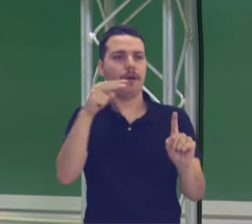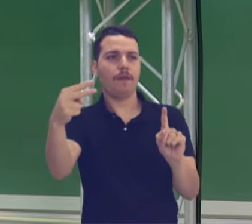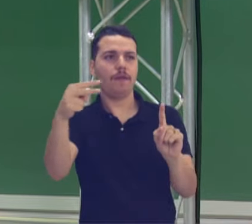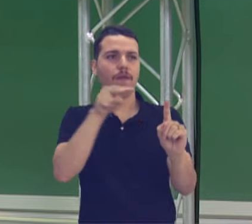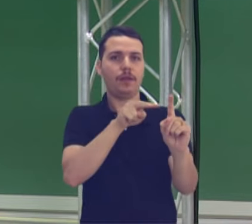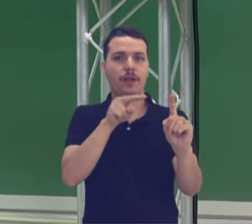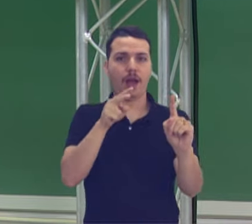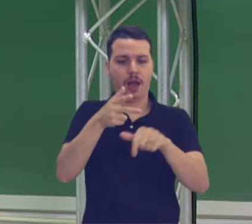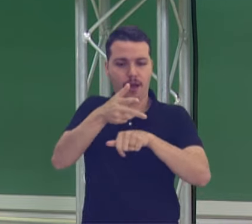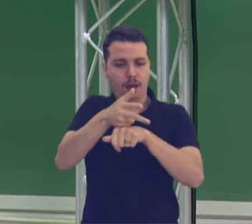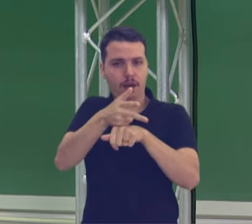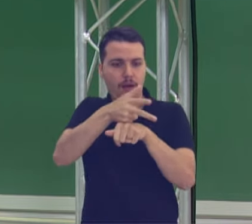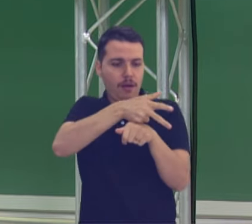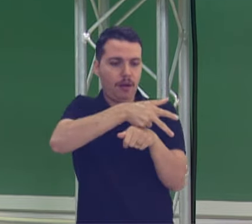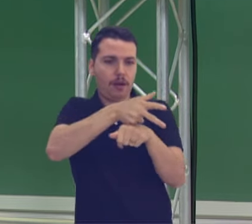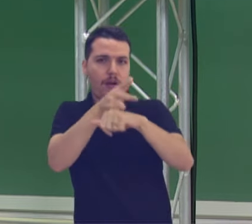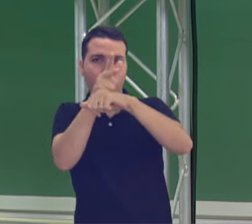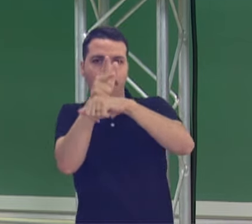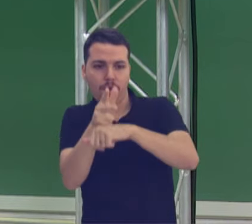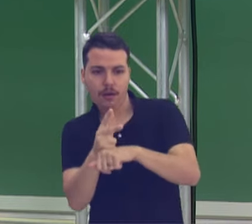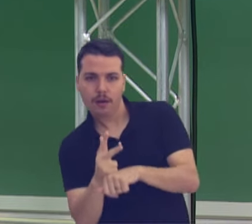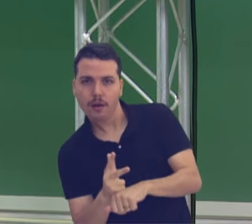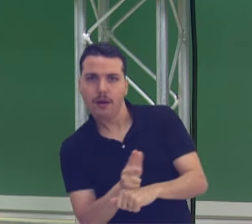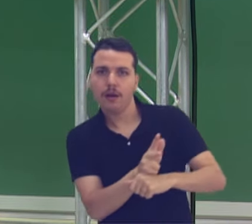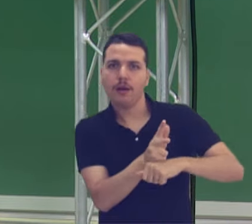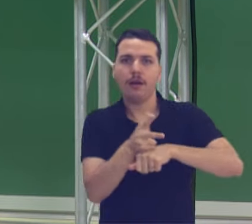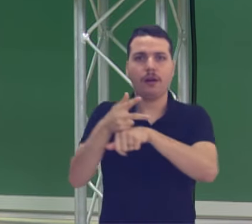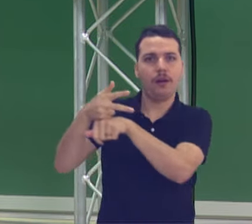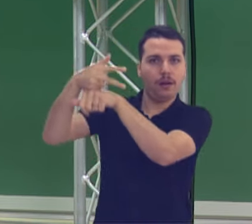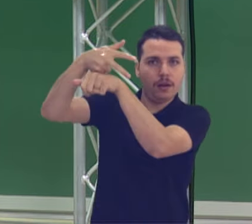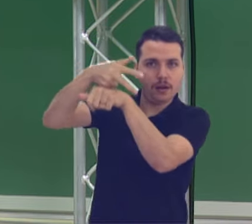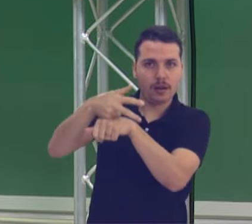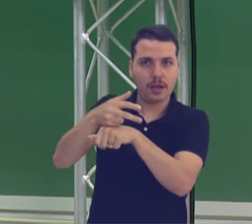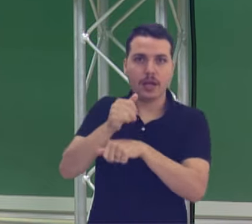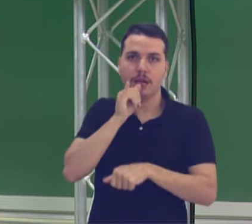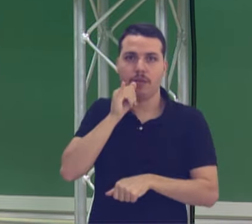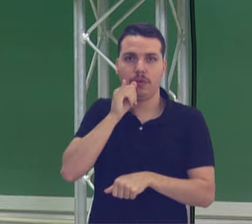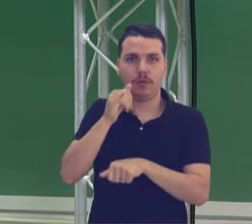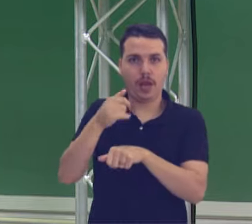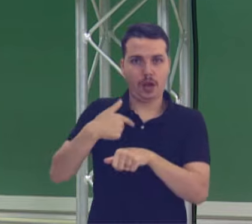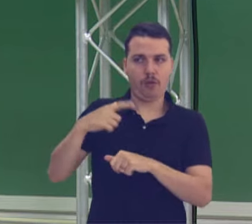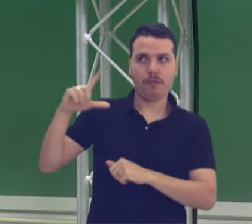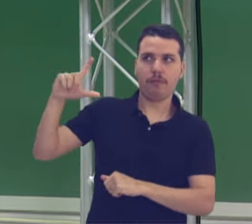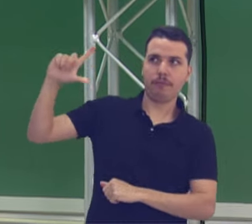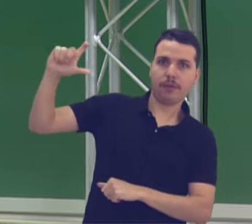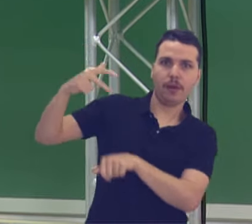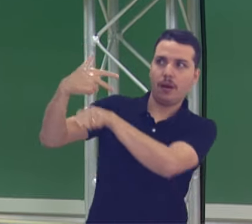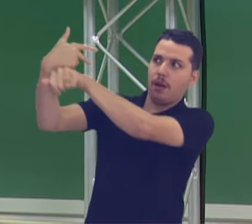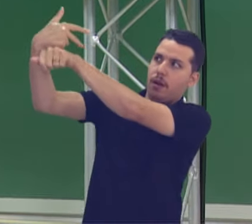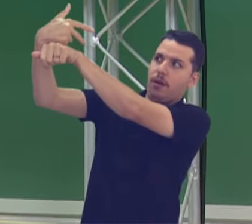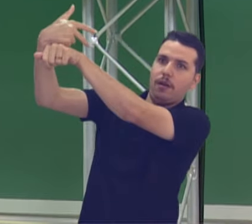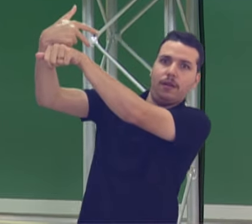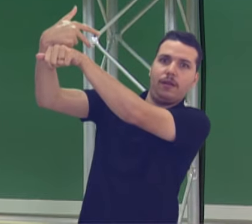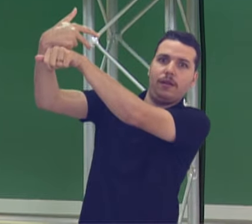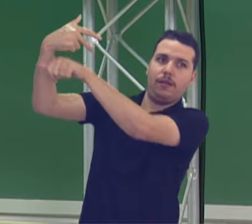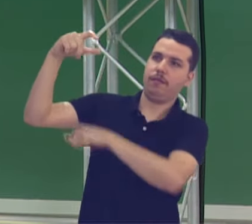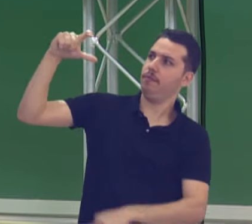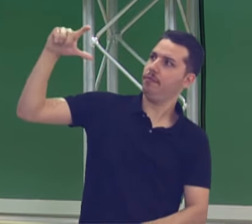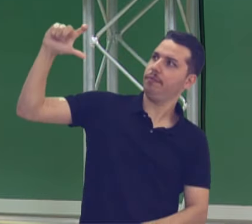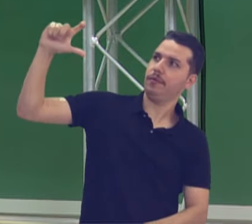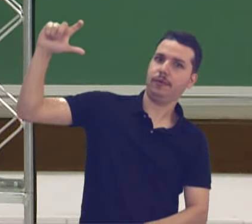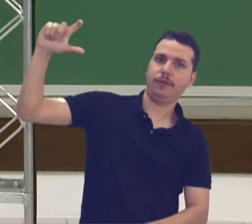tudo pela câmera pela lente certo então quando você tira uma selfie por exemplo você está considerando esse ponto de vista aqui